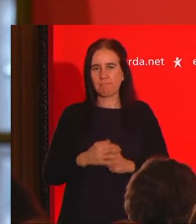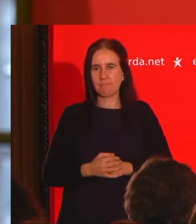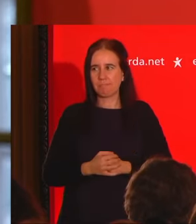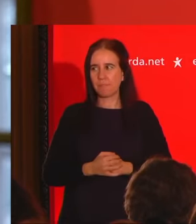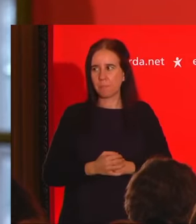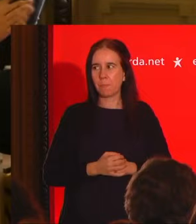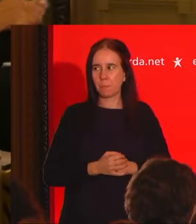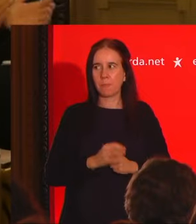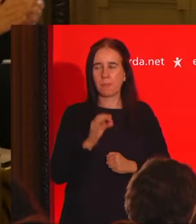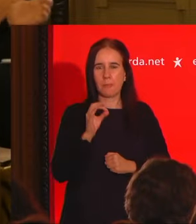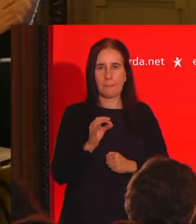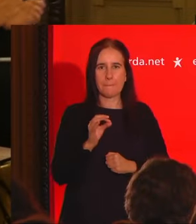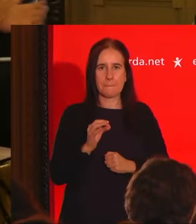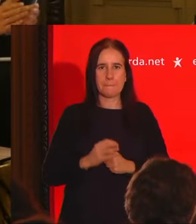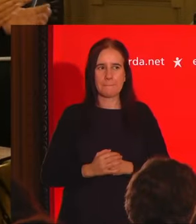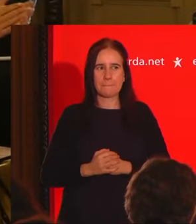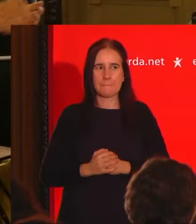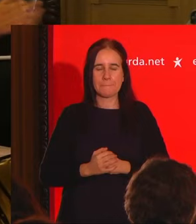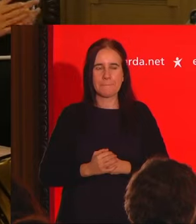E